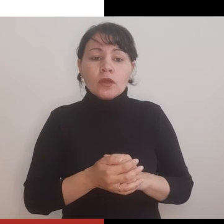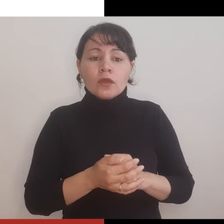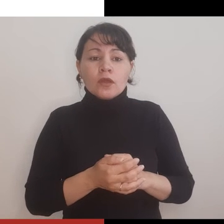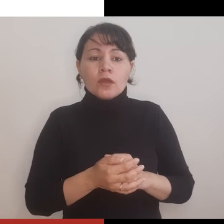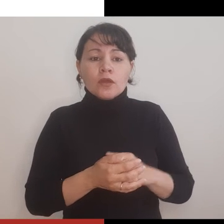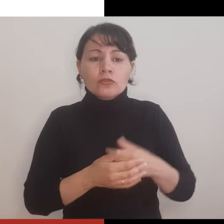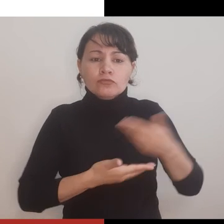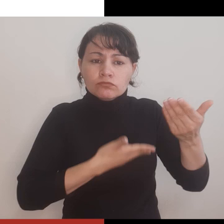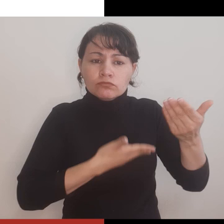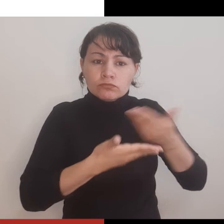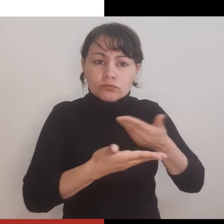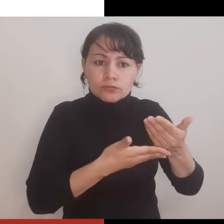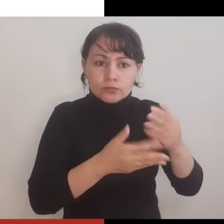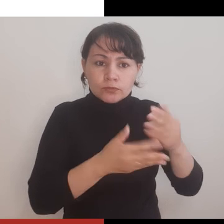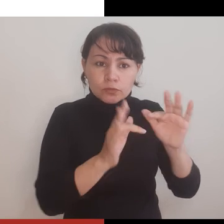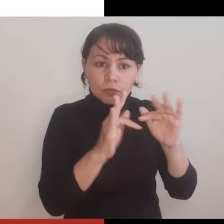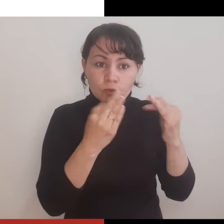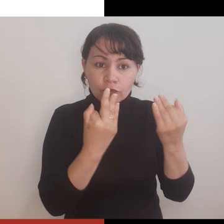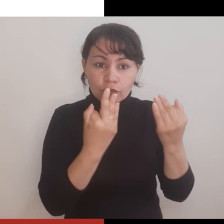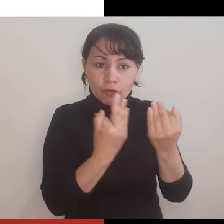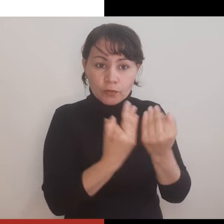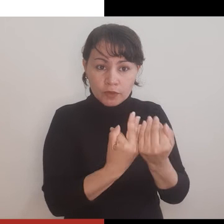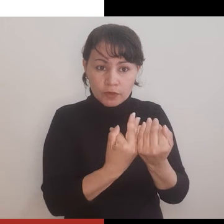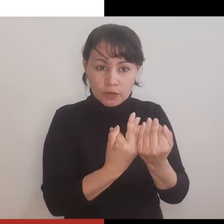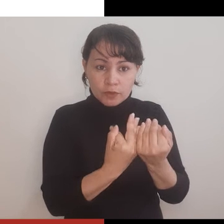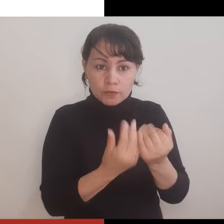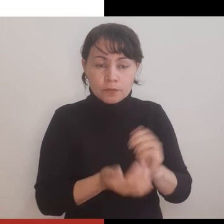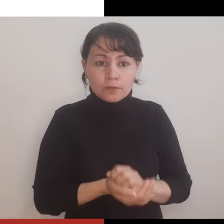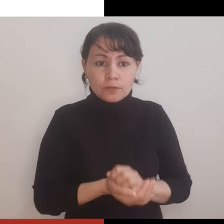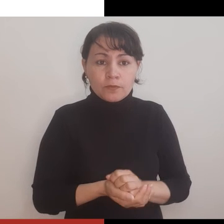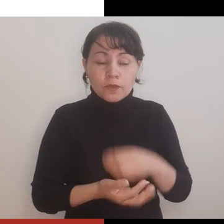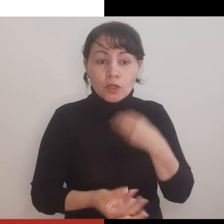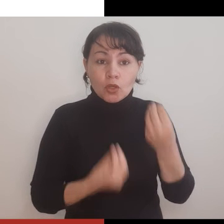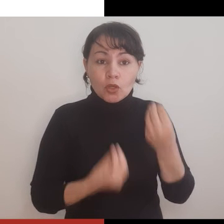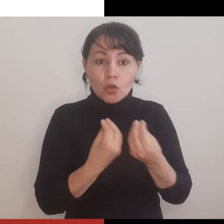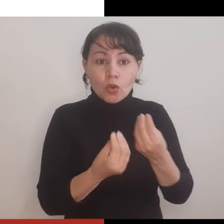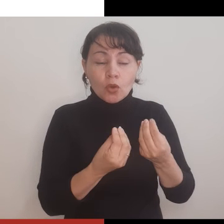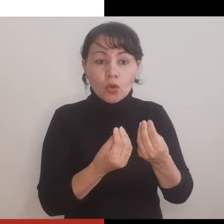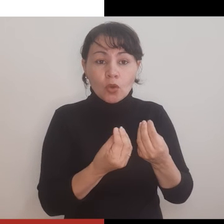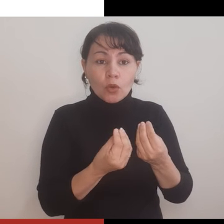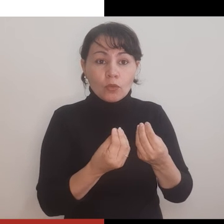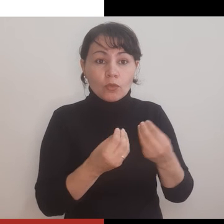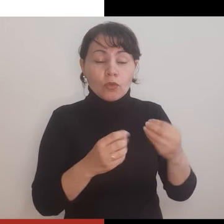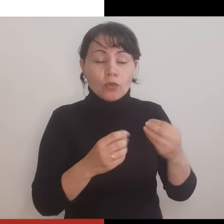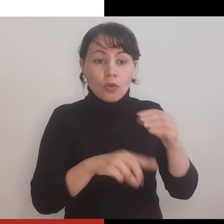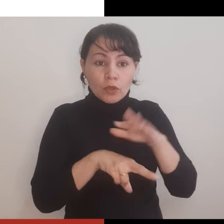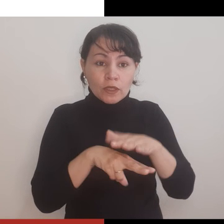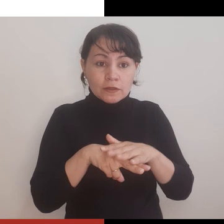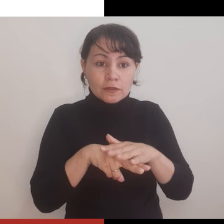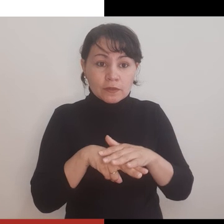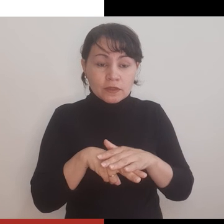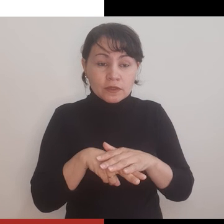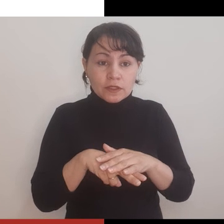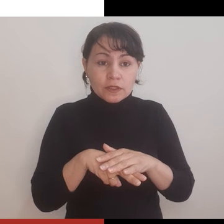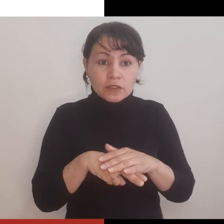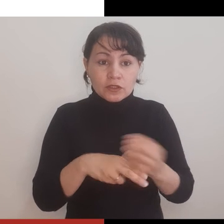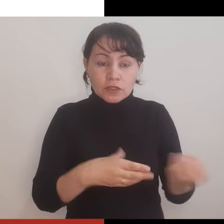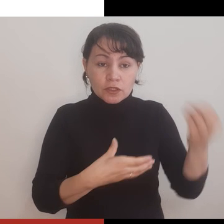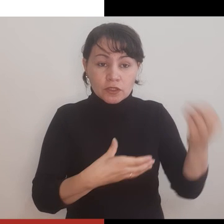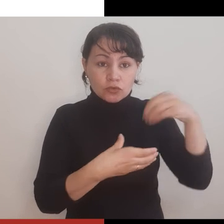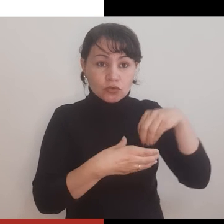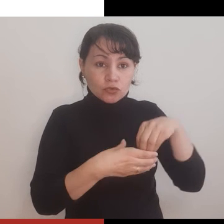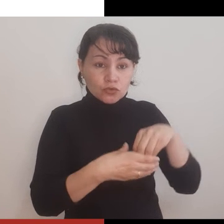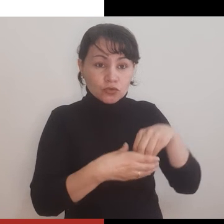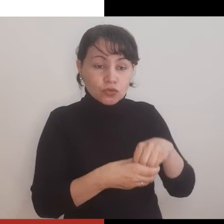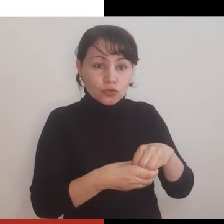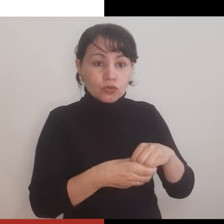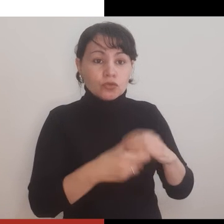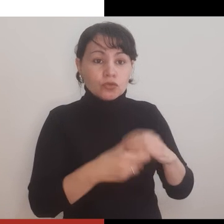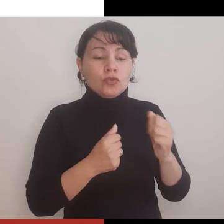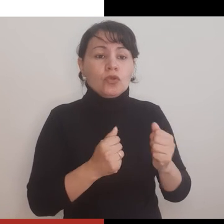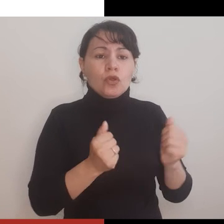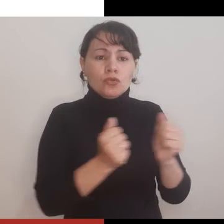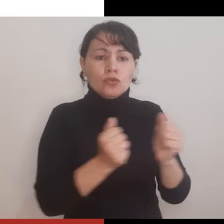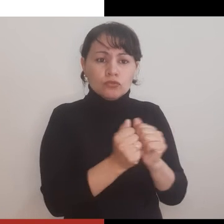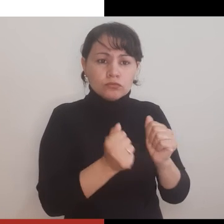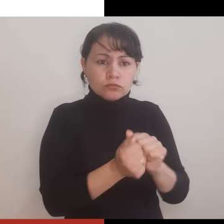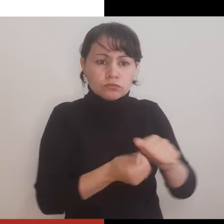do envolvimento familiar, né? Como que esses pacientes que estão internados no ambiente